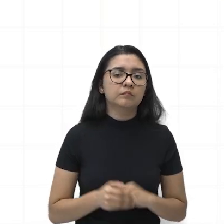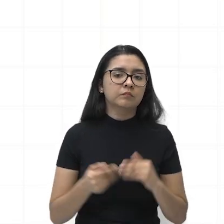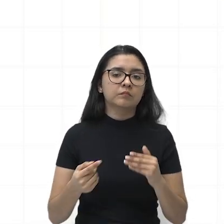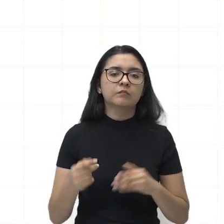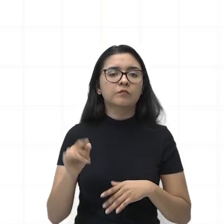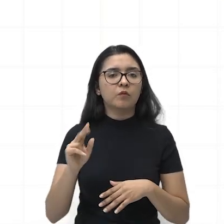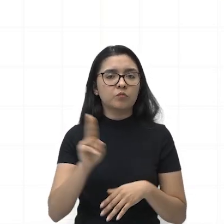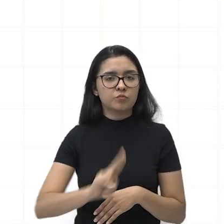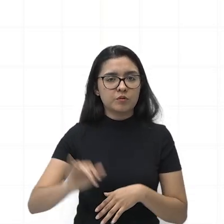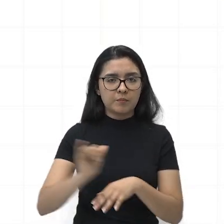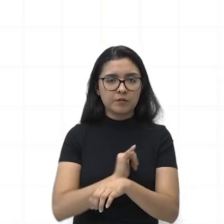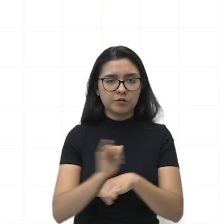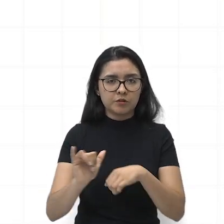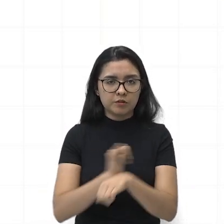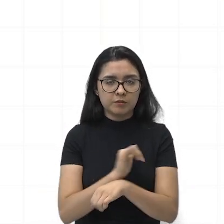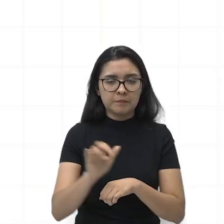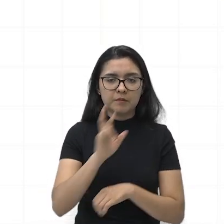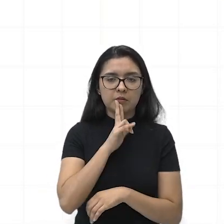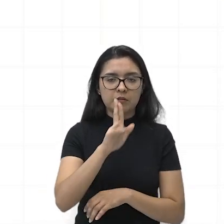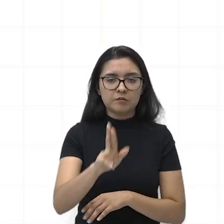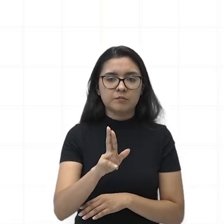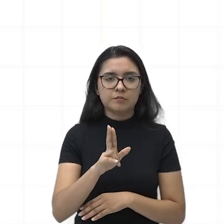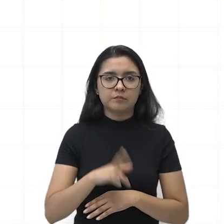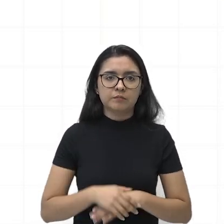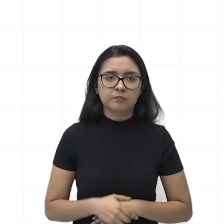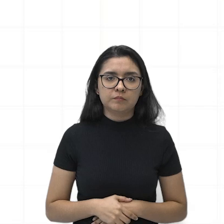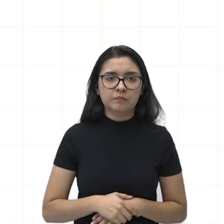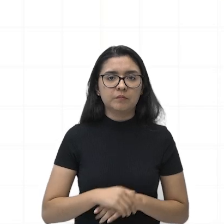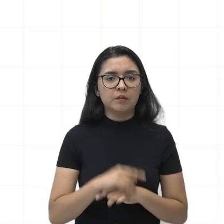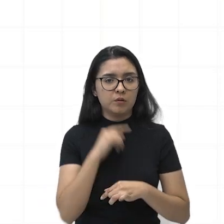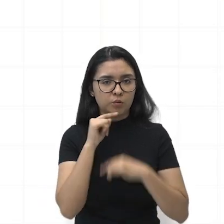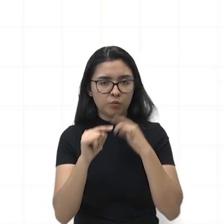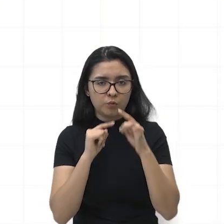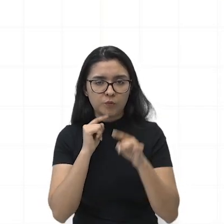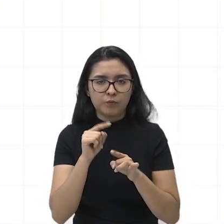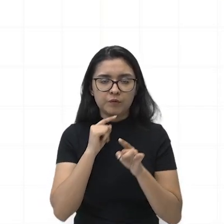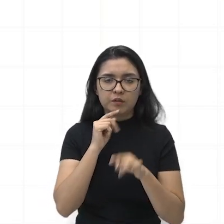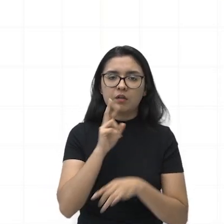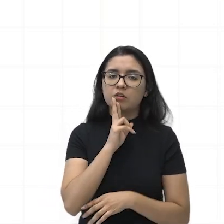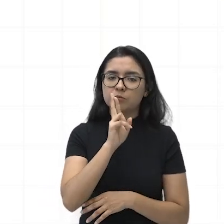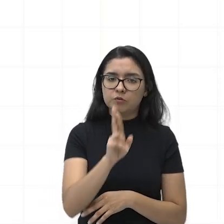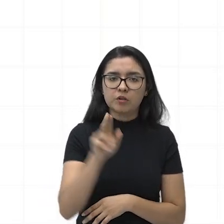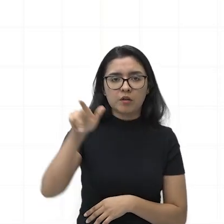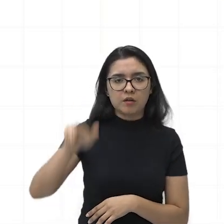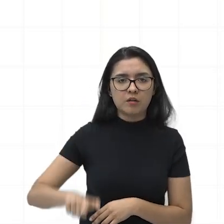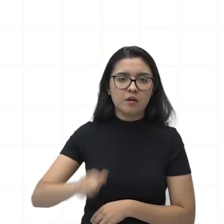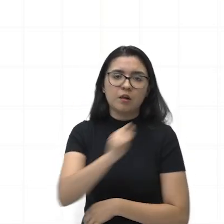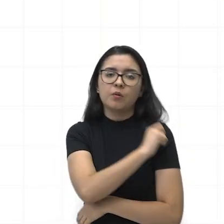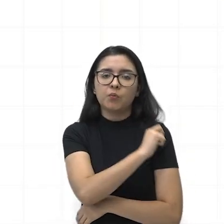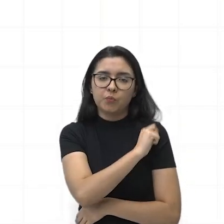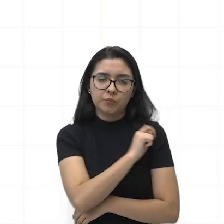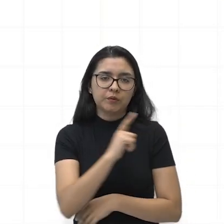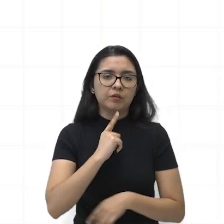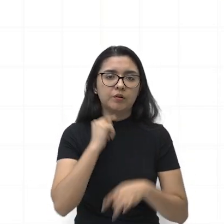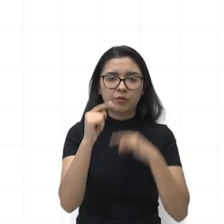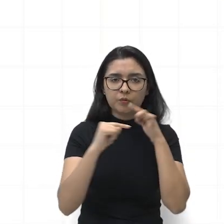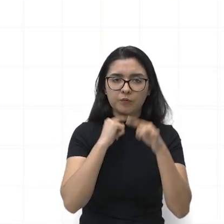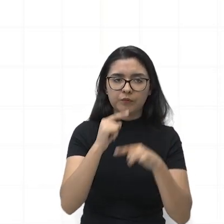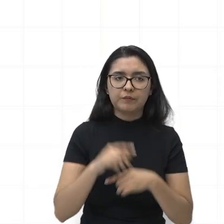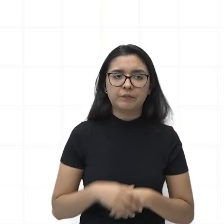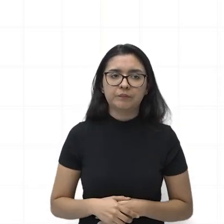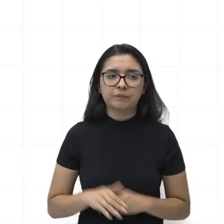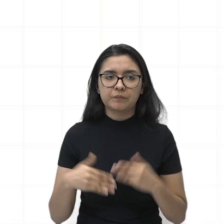o método aqui, tá bom? Para responder a resposta, tirar a dúvida do nosso aluno que ainda tinha dúvida lá, tá bom? Então, olha só, fica assim,